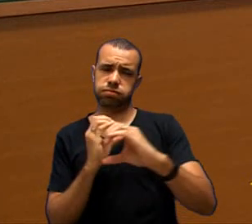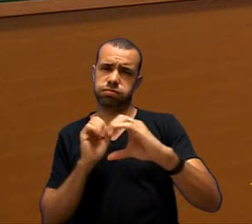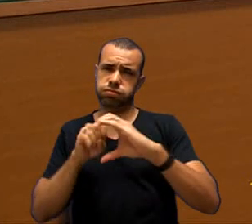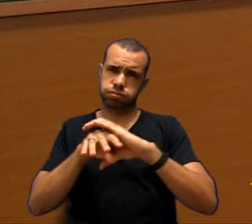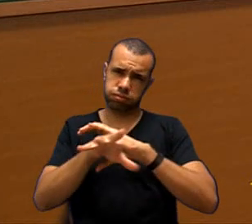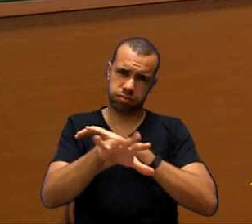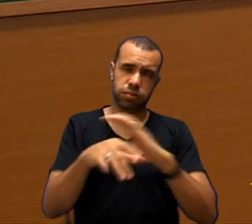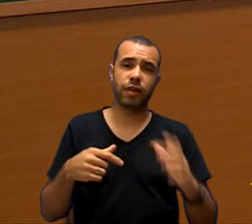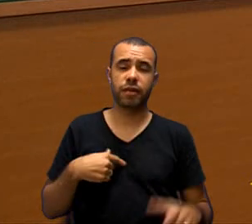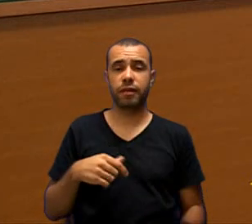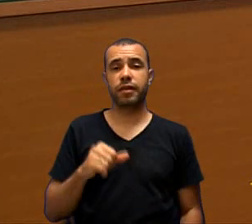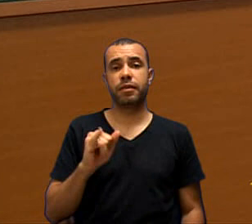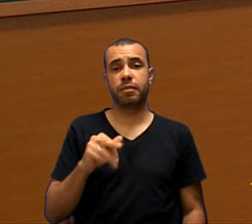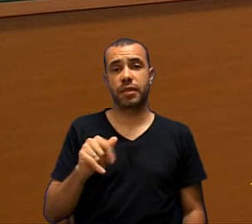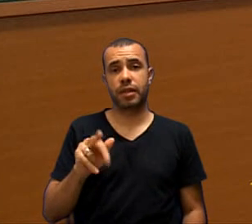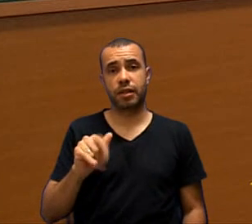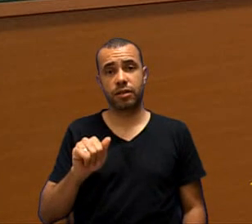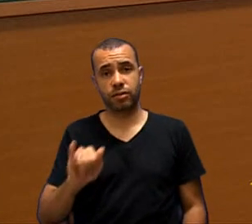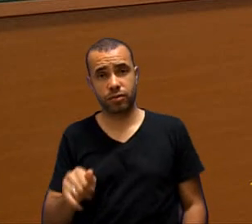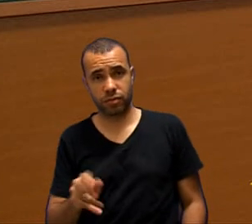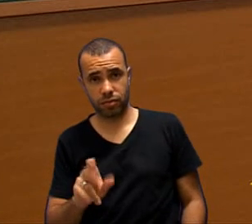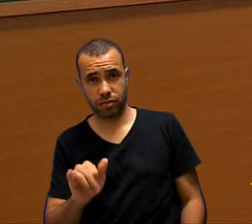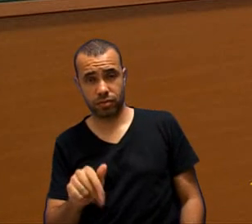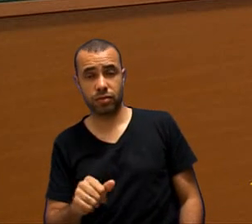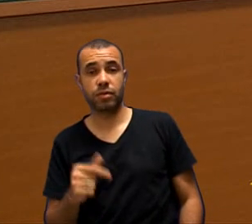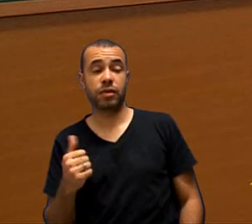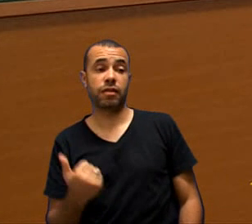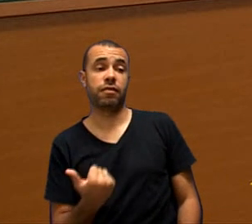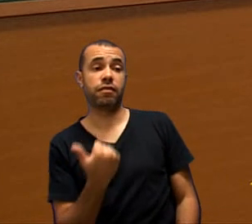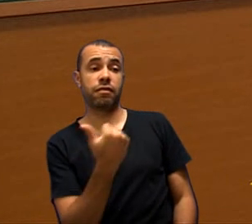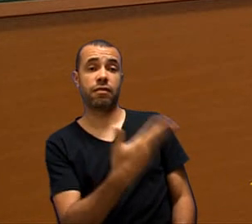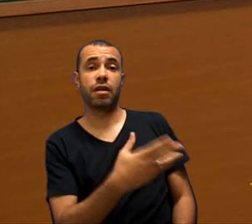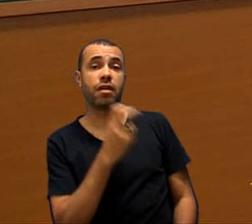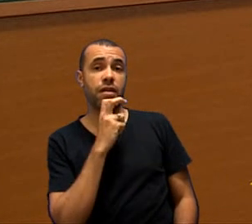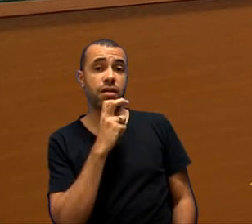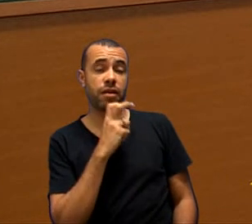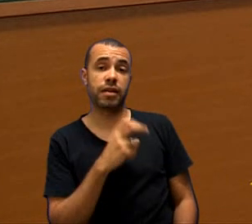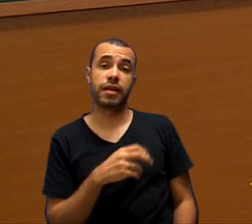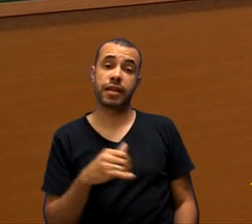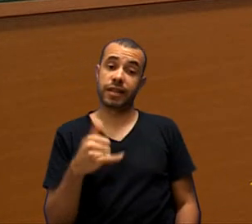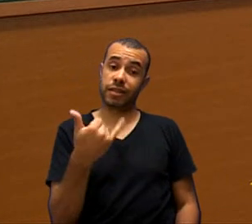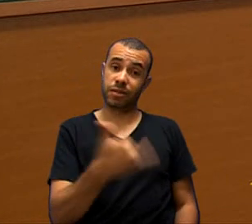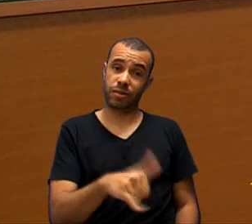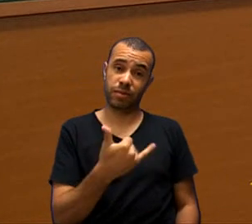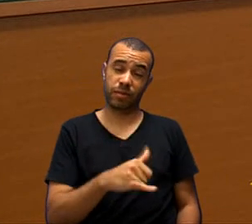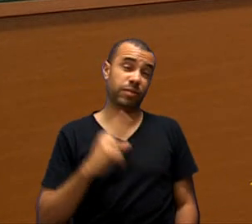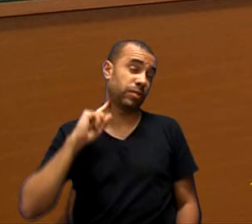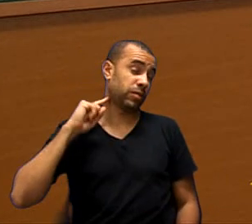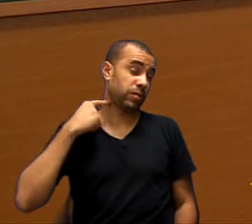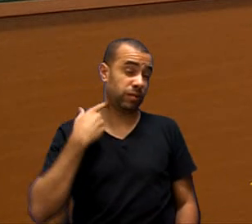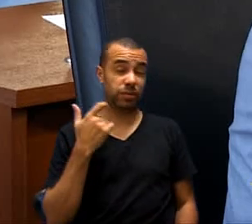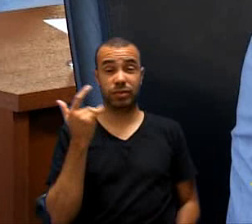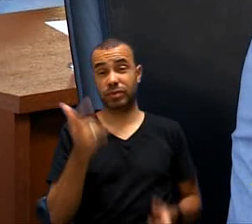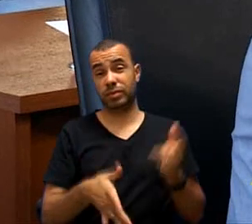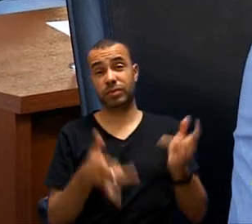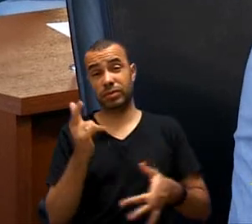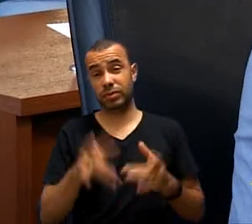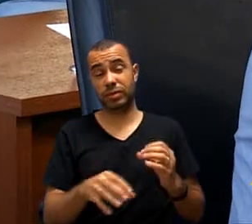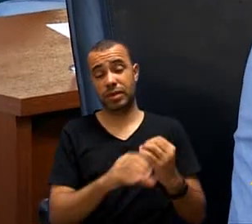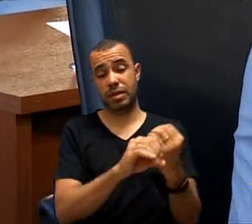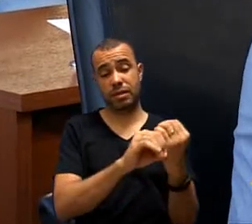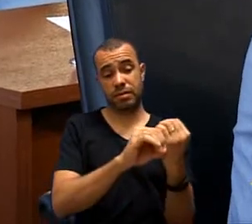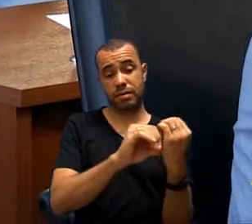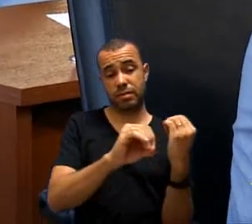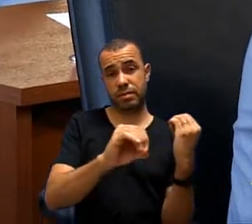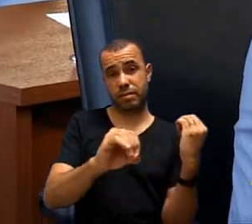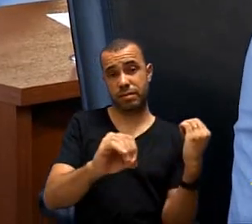Mirim não é dentro de Sorocaba, é fora de Sorocaba. É Itu que polui, e hoje mesmo está fazendo contato com...